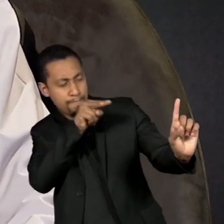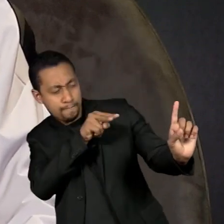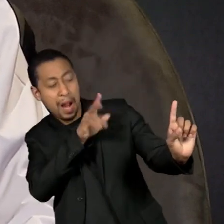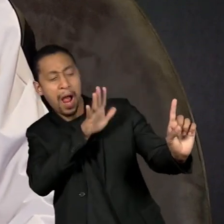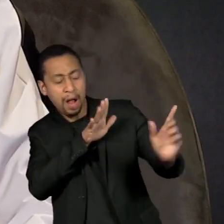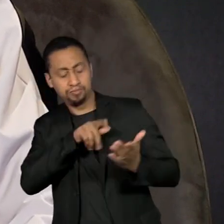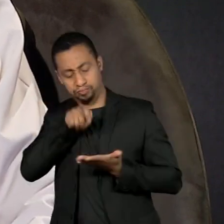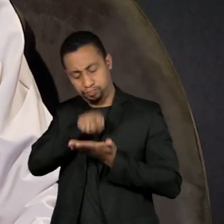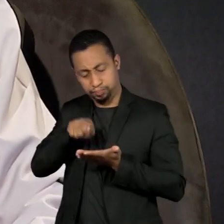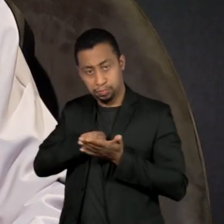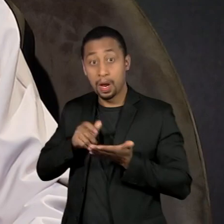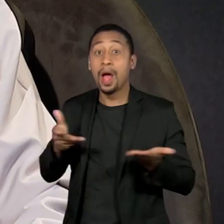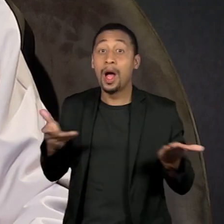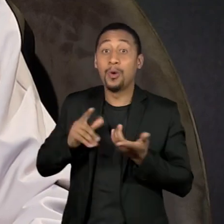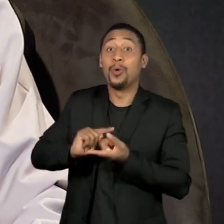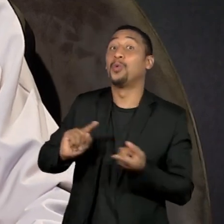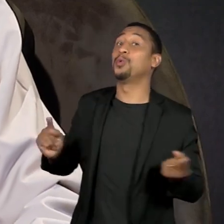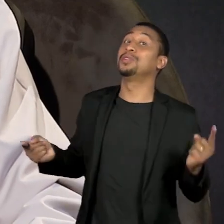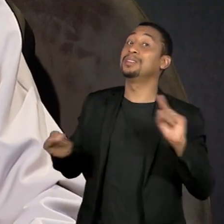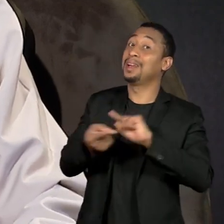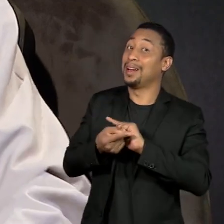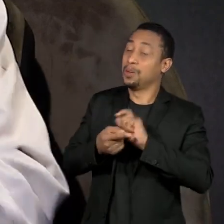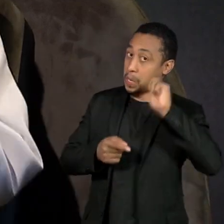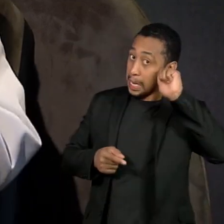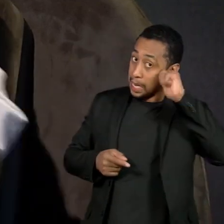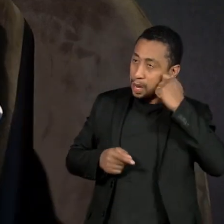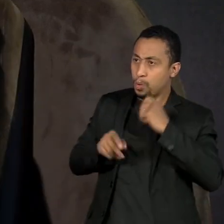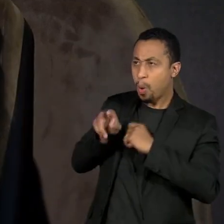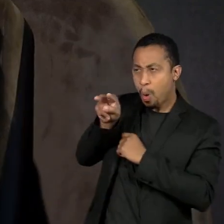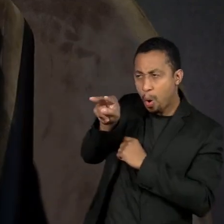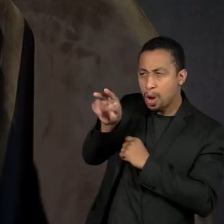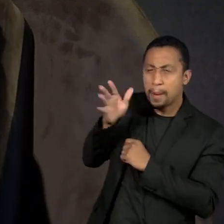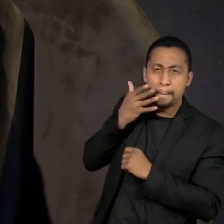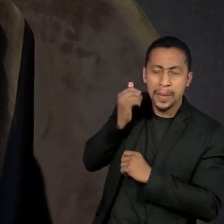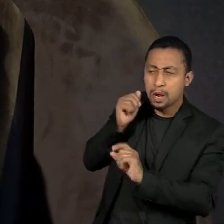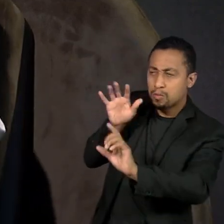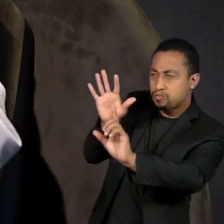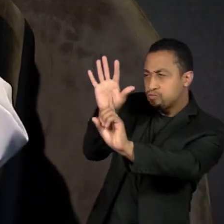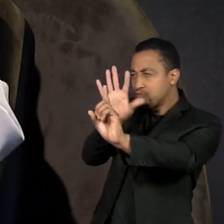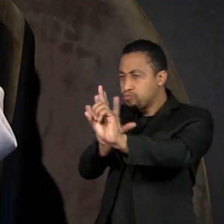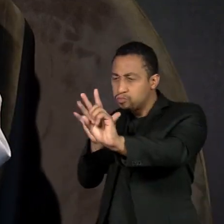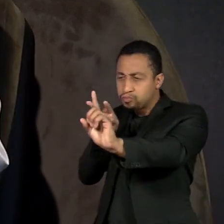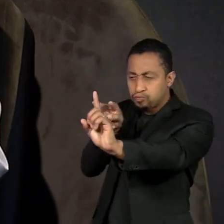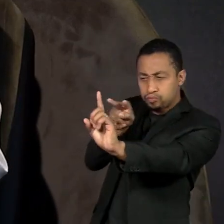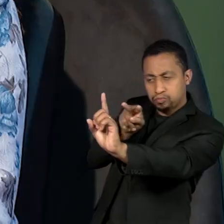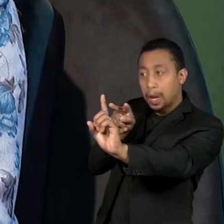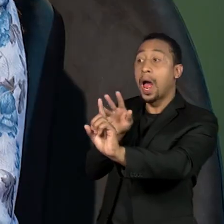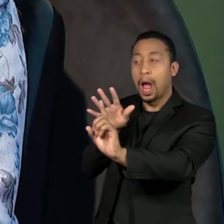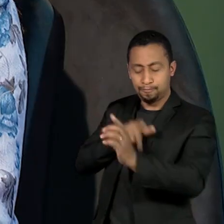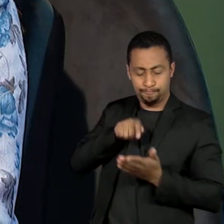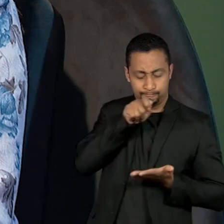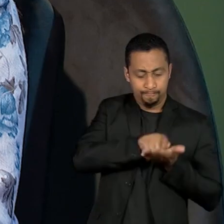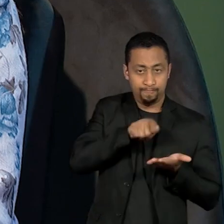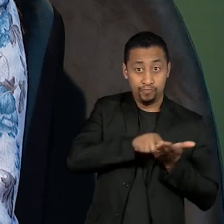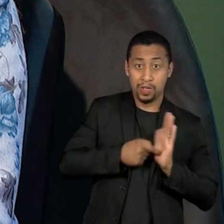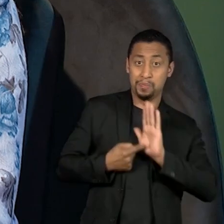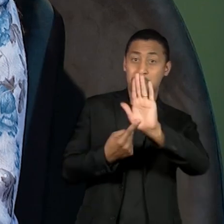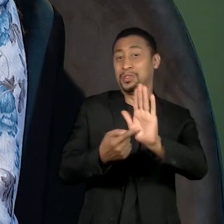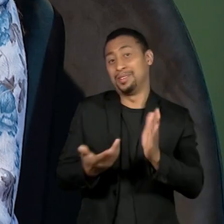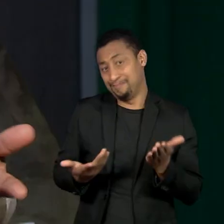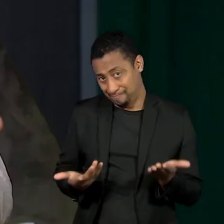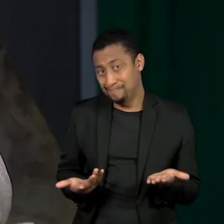nós estamos desvelando também a subjetividade do branco na relação com a